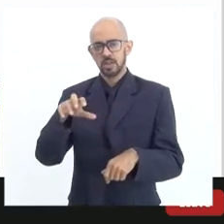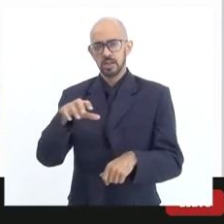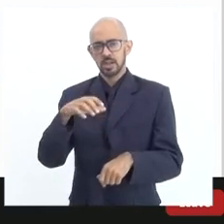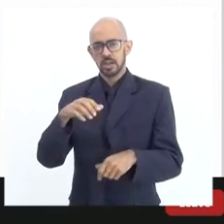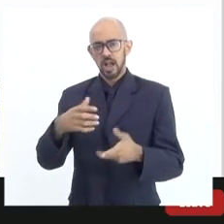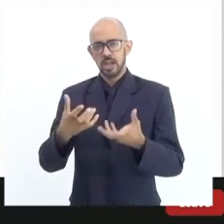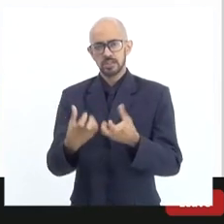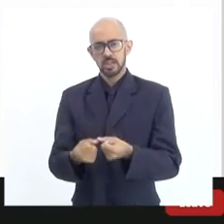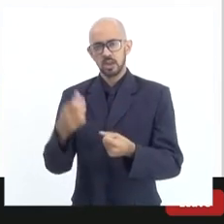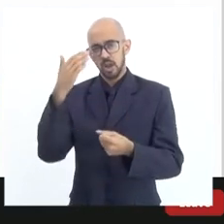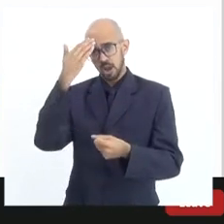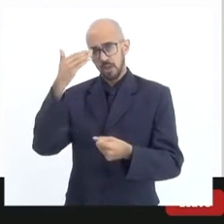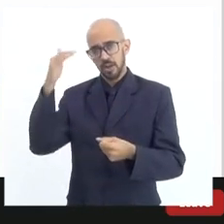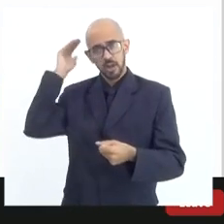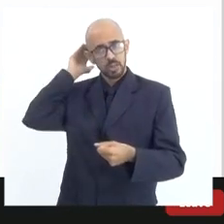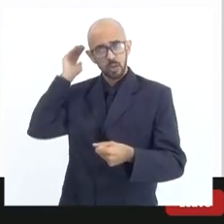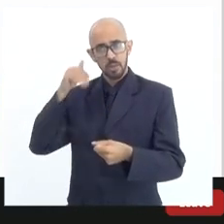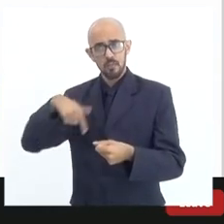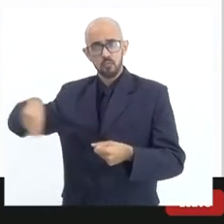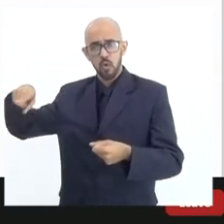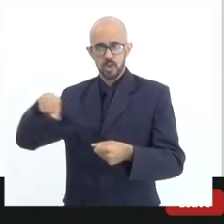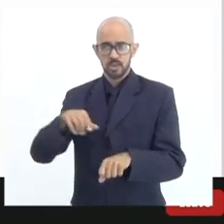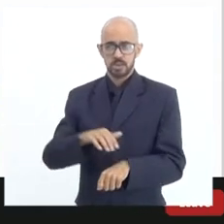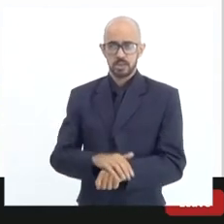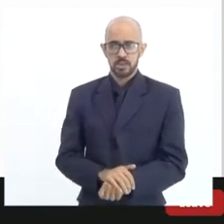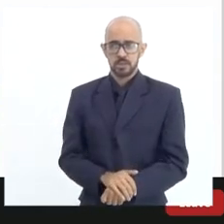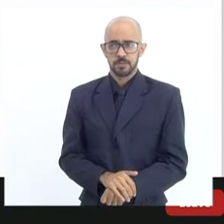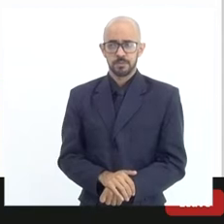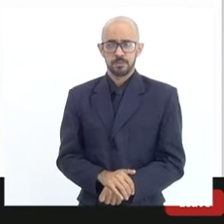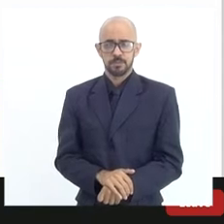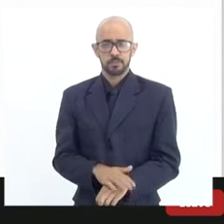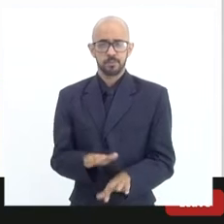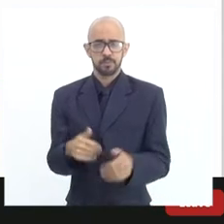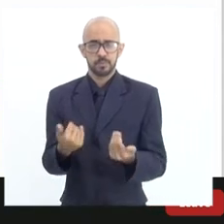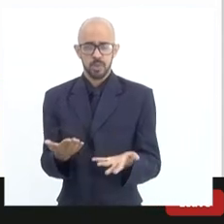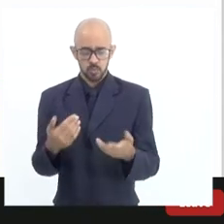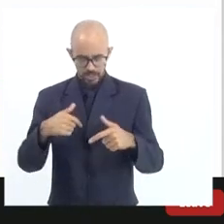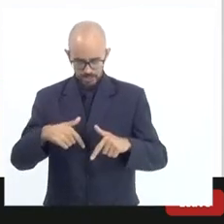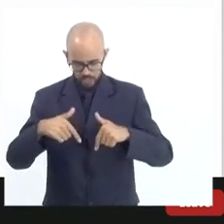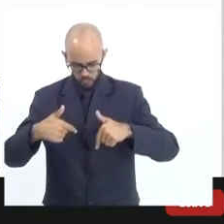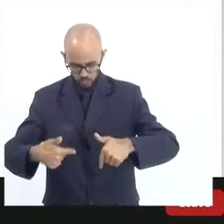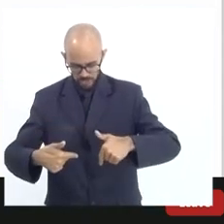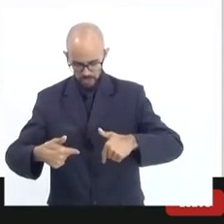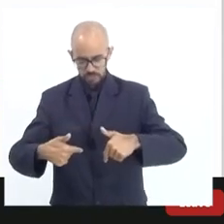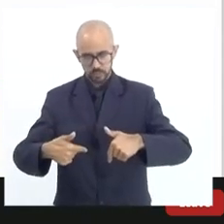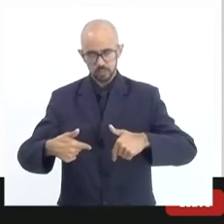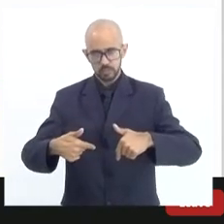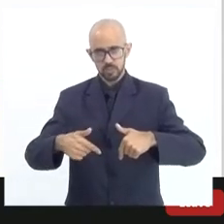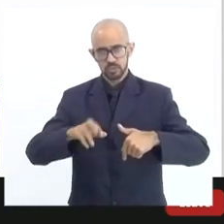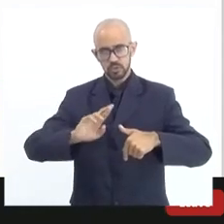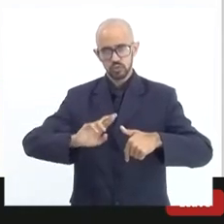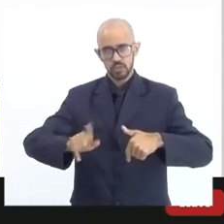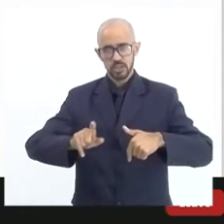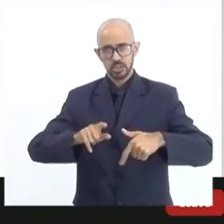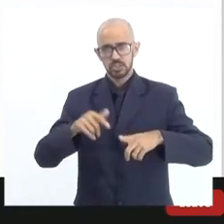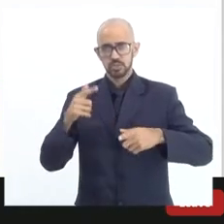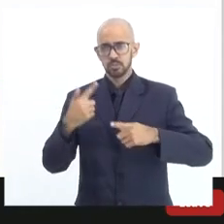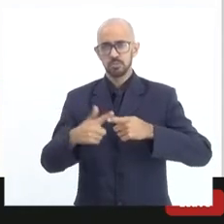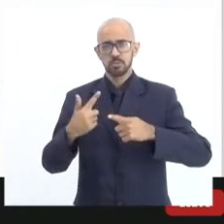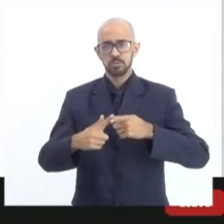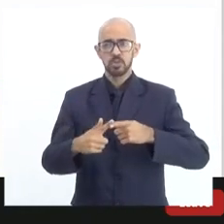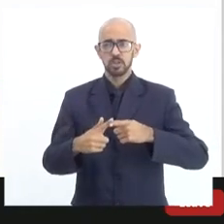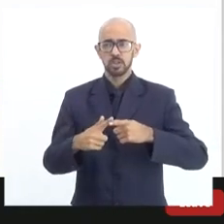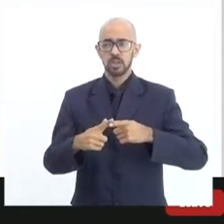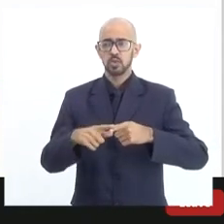Então, como a gente estava falando que essa a atuação é diferente, a gente não ouve, nunca